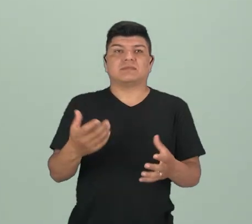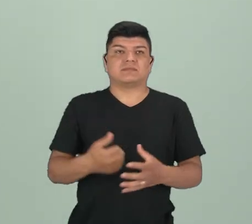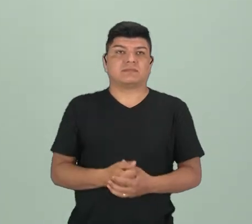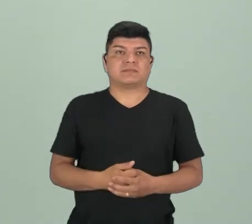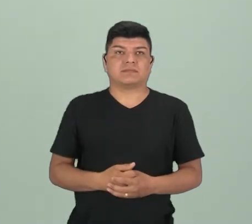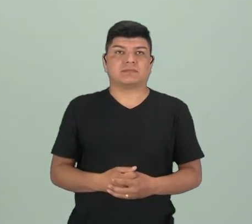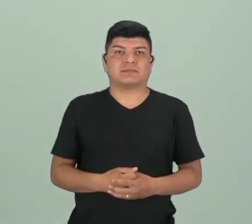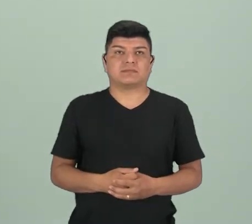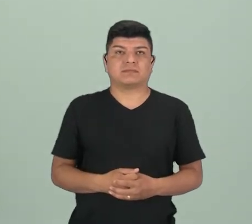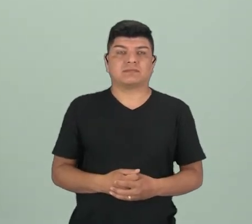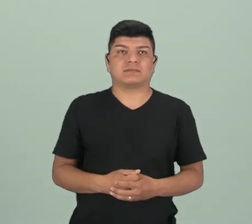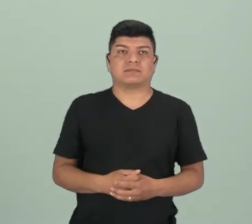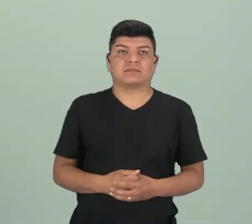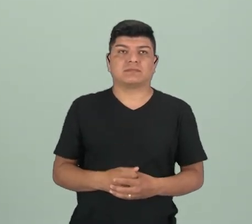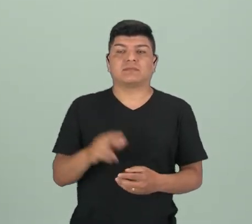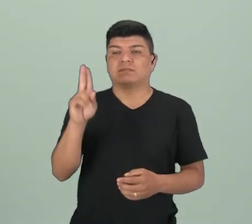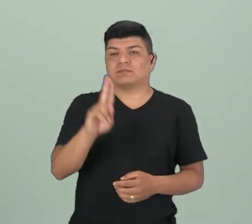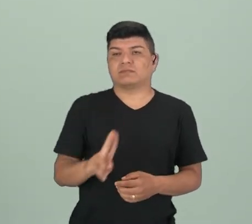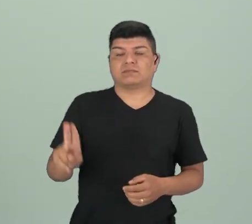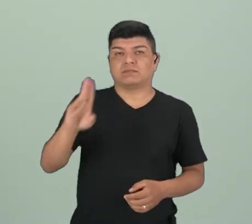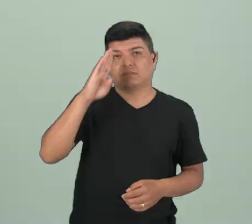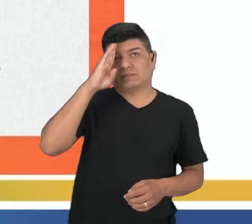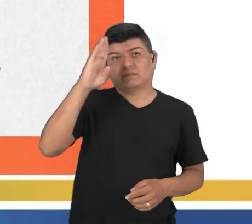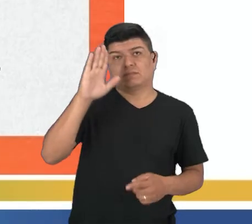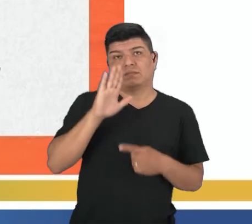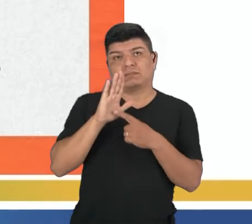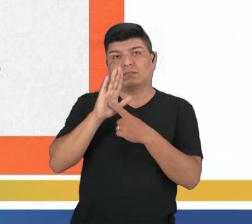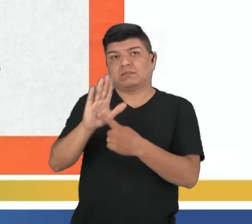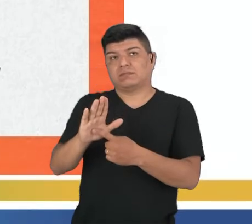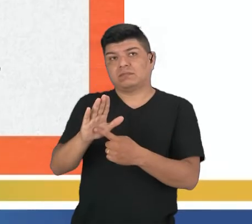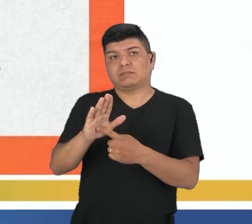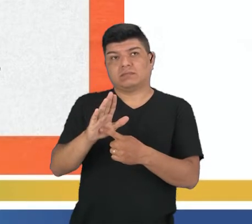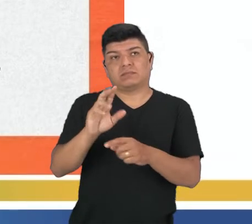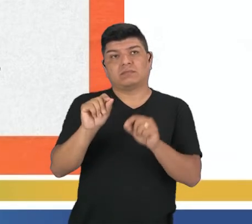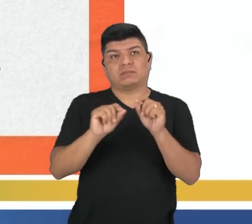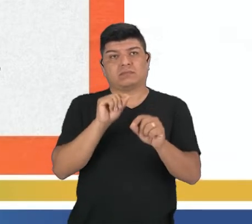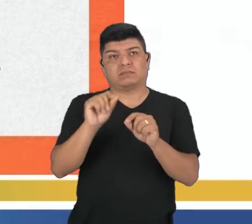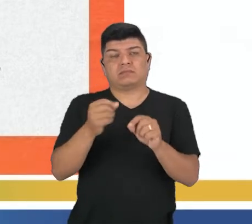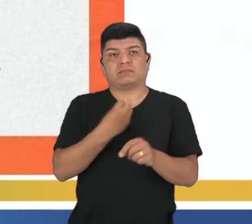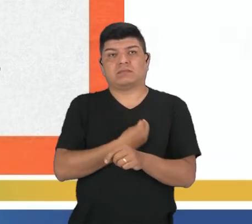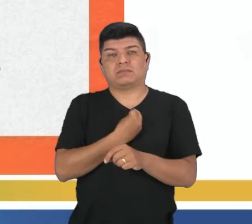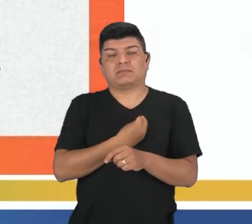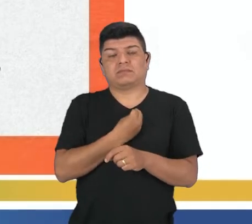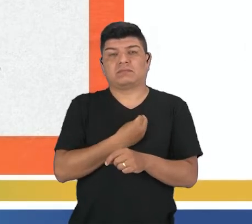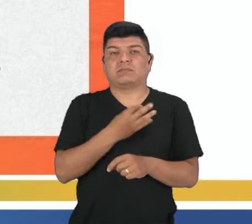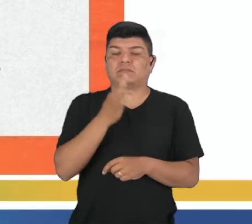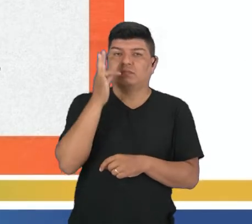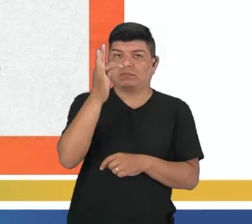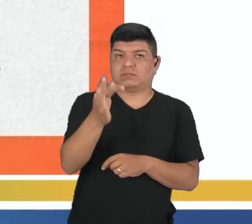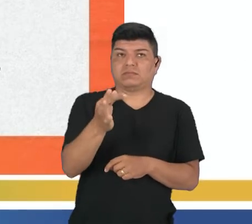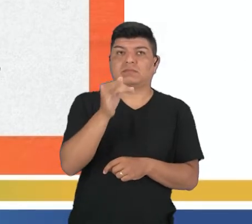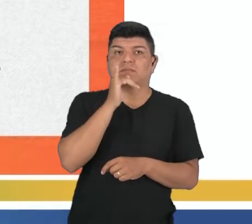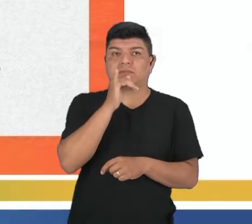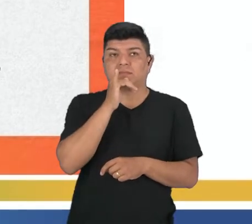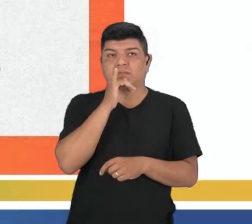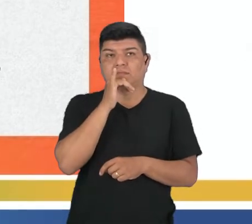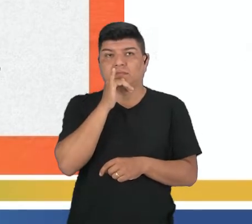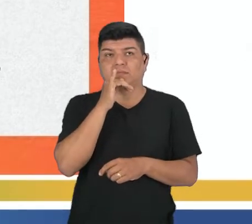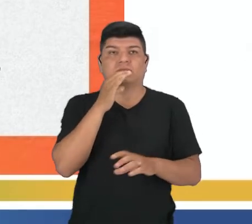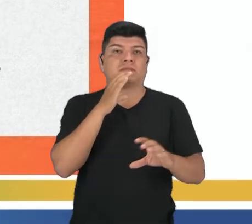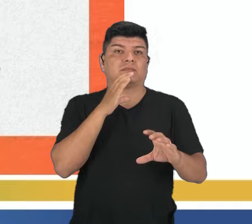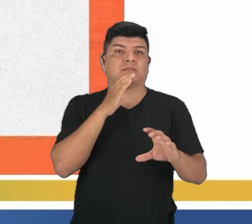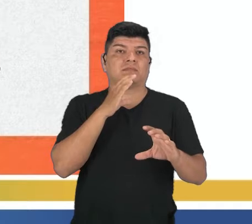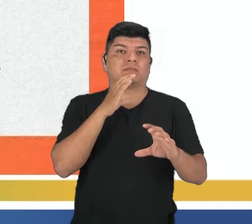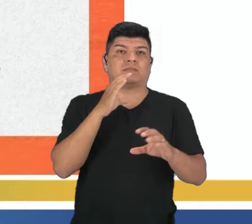tá, galerinha? Usado principalmente para expressar uma intenção, suposição acerca do presente e do futuro. Exemplo,